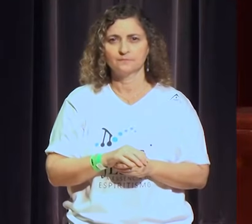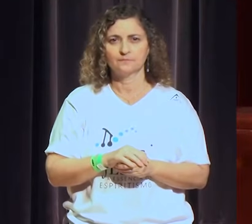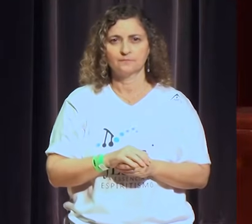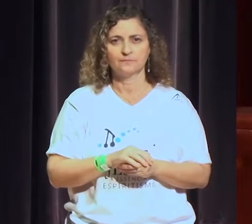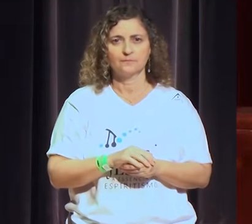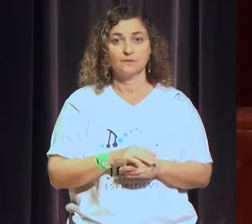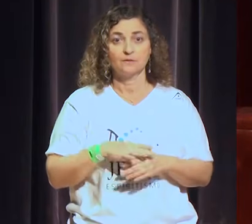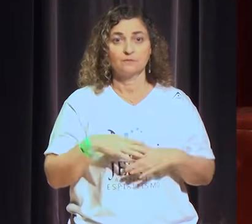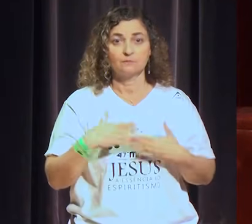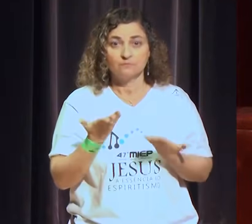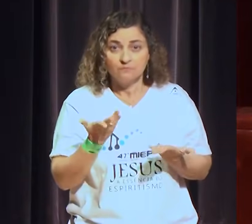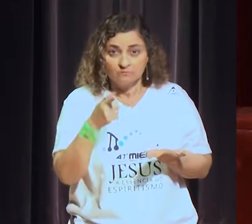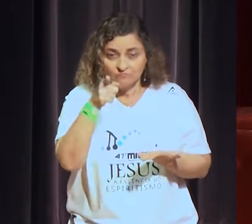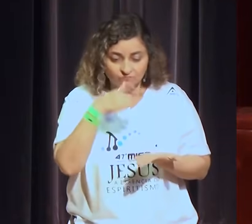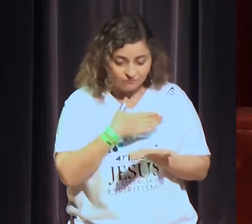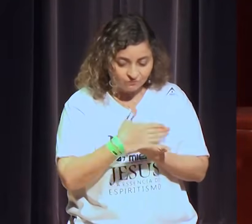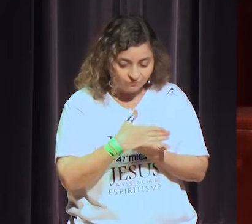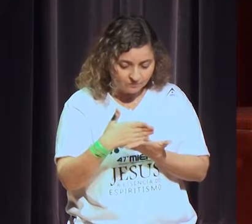Quando você começa a dividir,